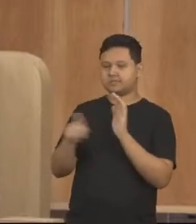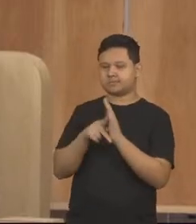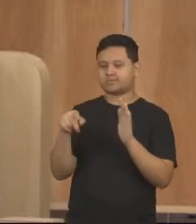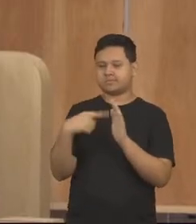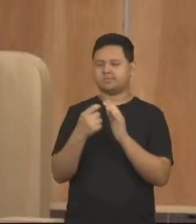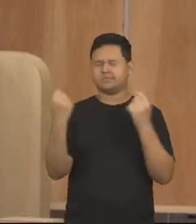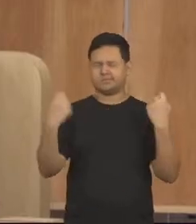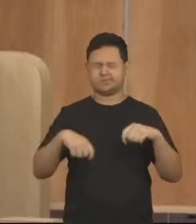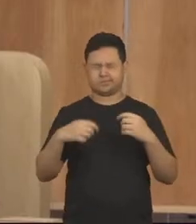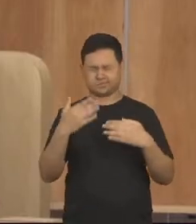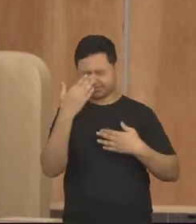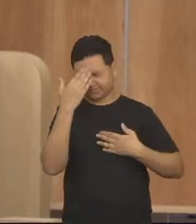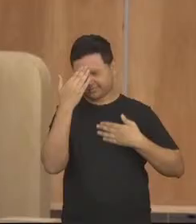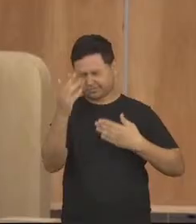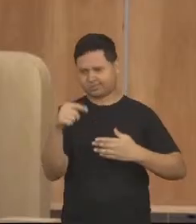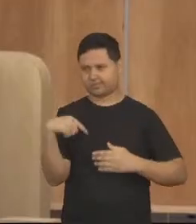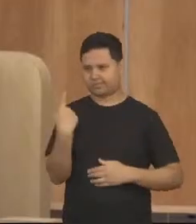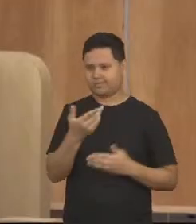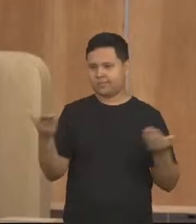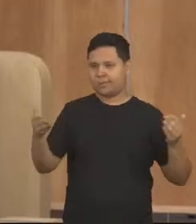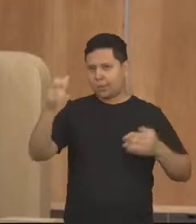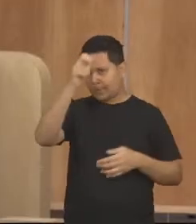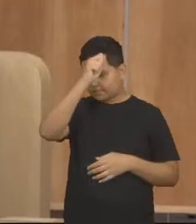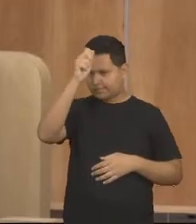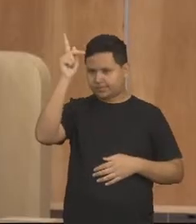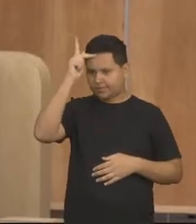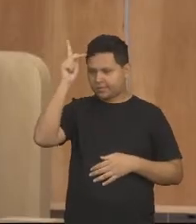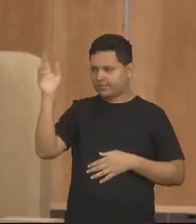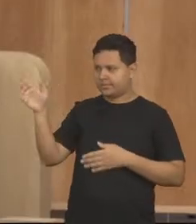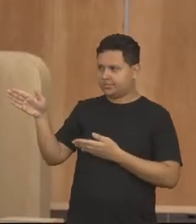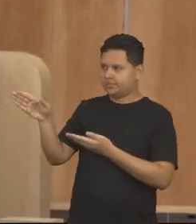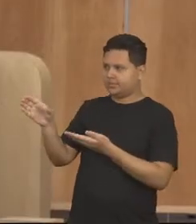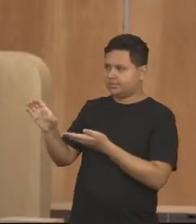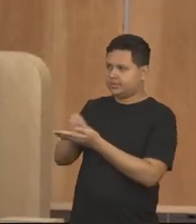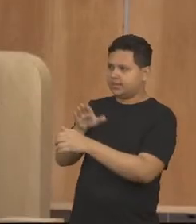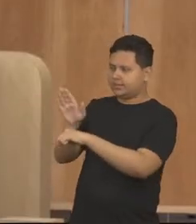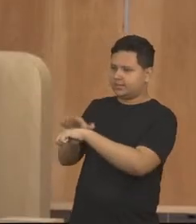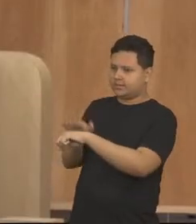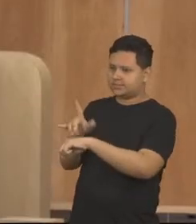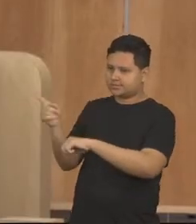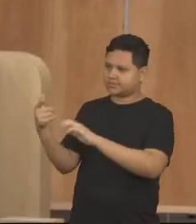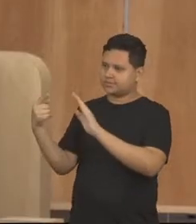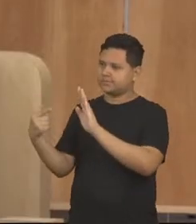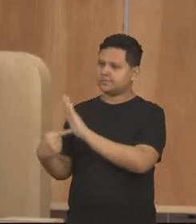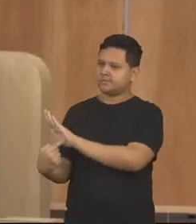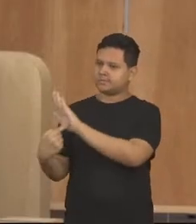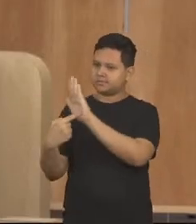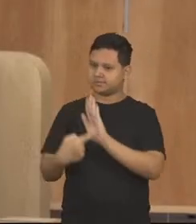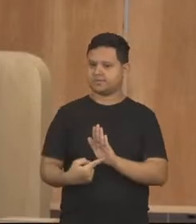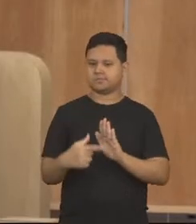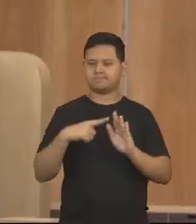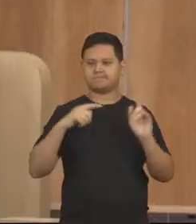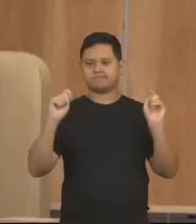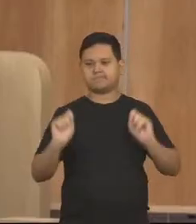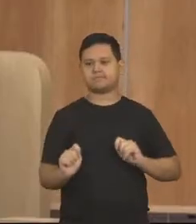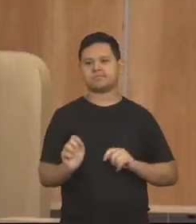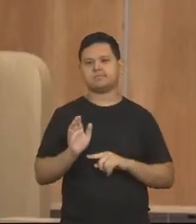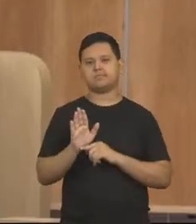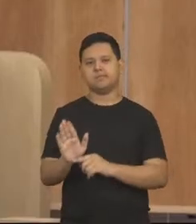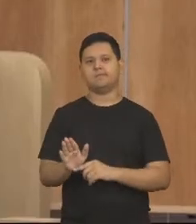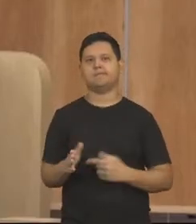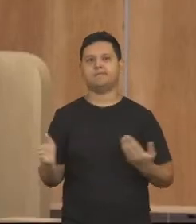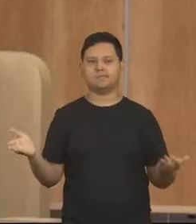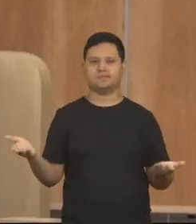tem que agradecer, e o poder público agora faz a sua parte, possibilitando que a gente tenha esse incremento. Então eu